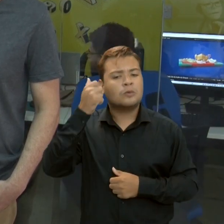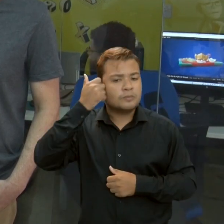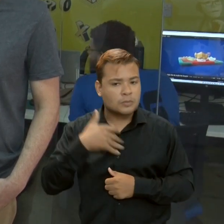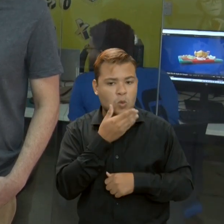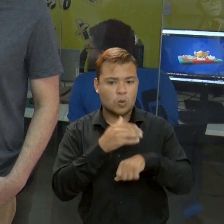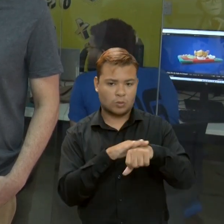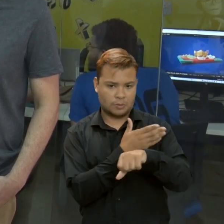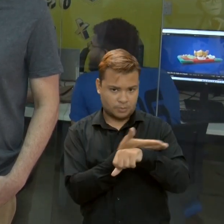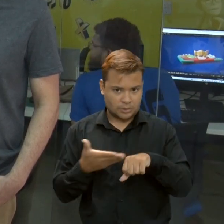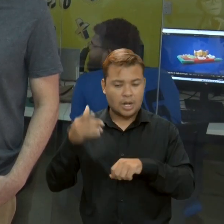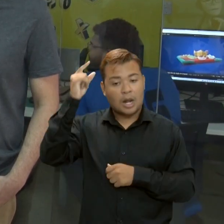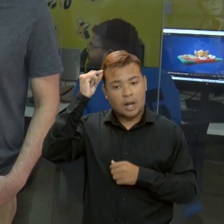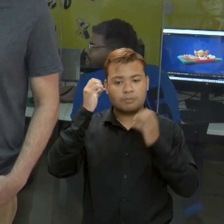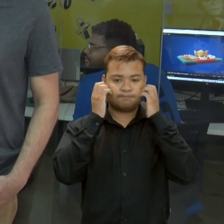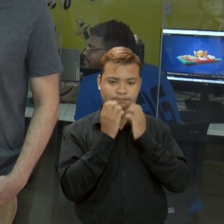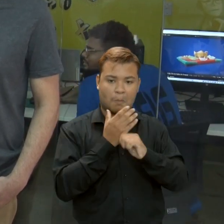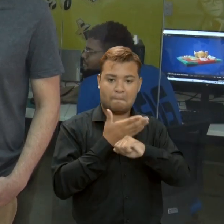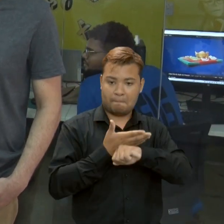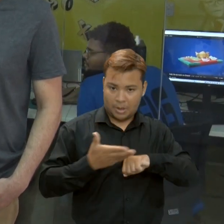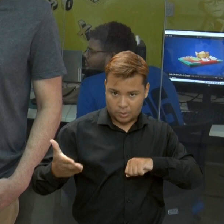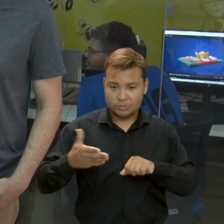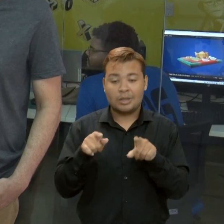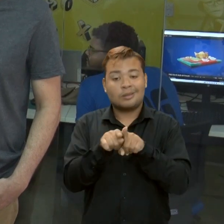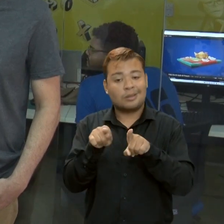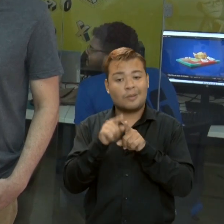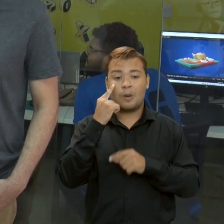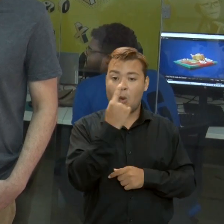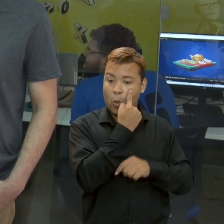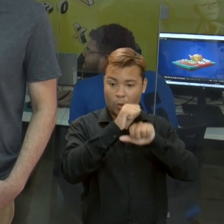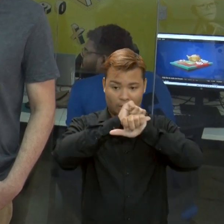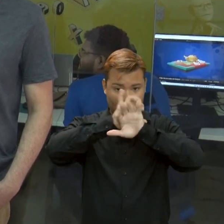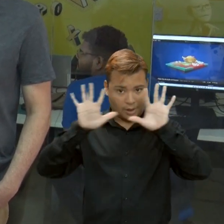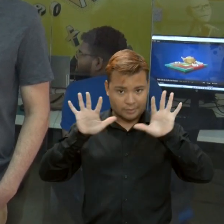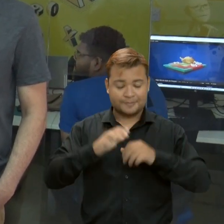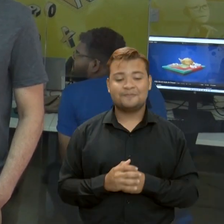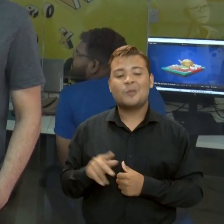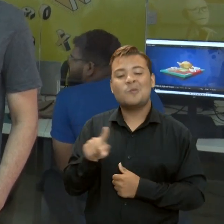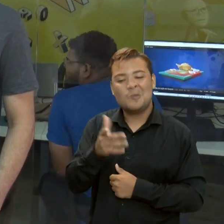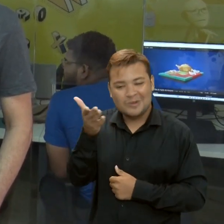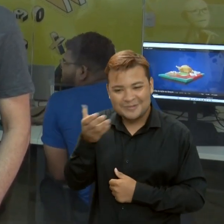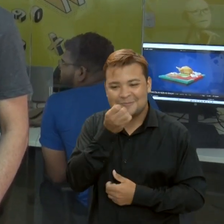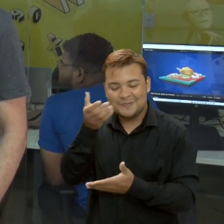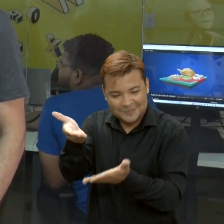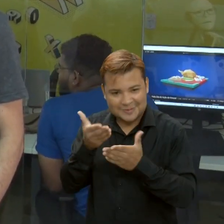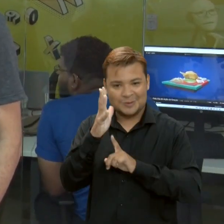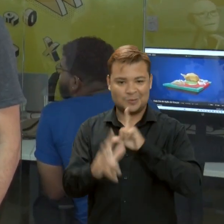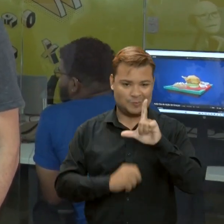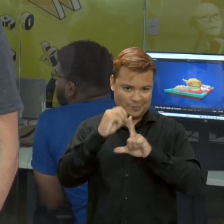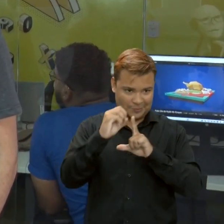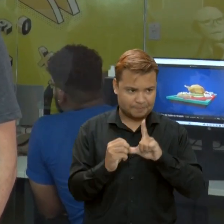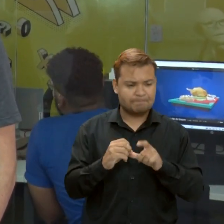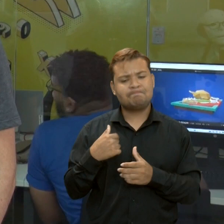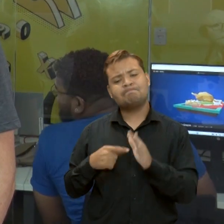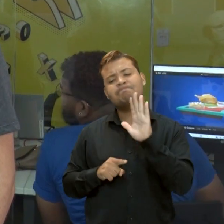homem branco, de cabelos e barbas grisalhas. Ele também tem olhos claros. Professor, seja muito bem-vindo ao Mundo UFG. E